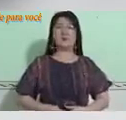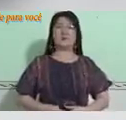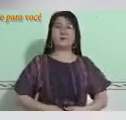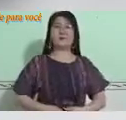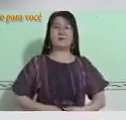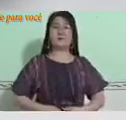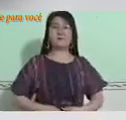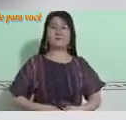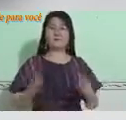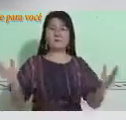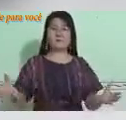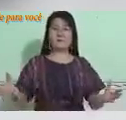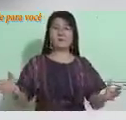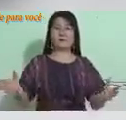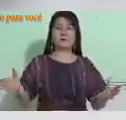estressante.